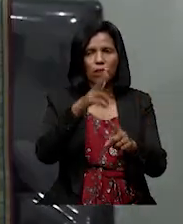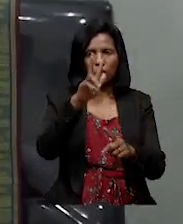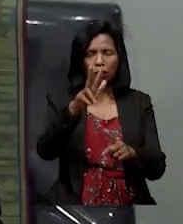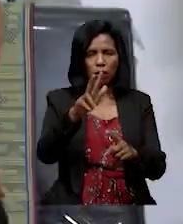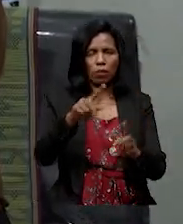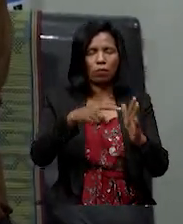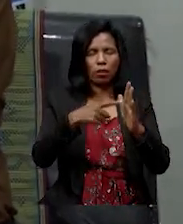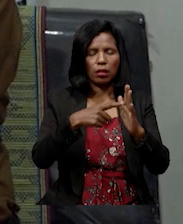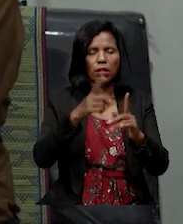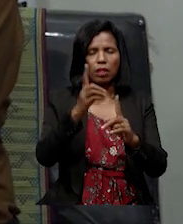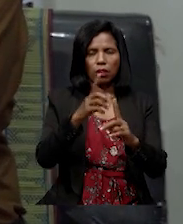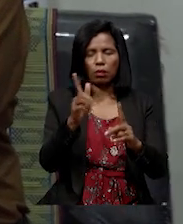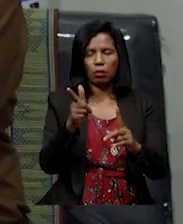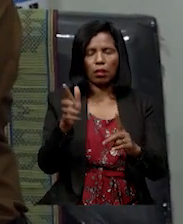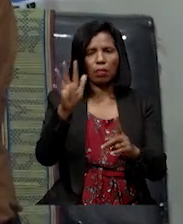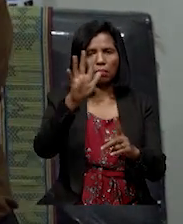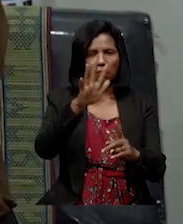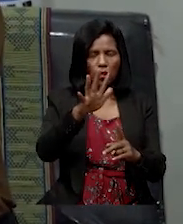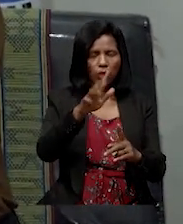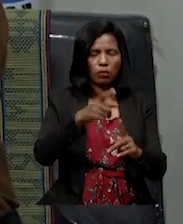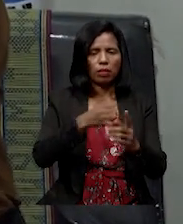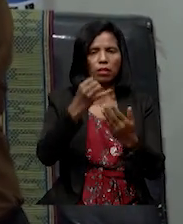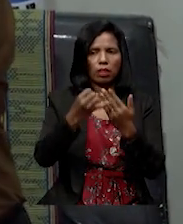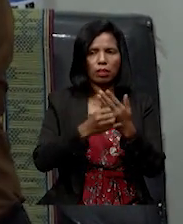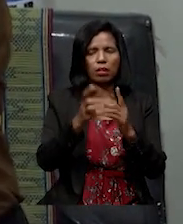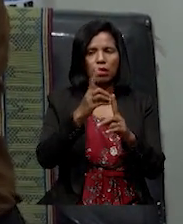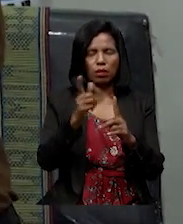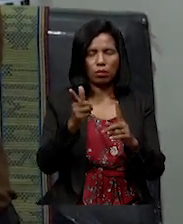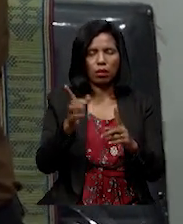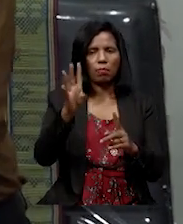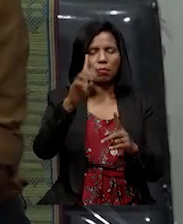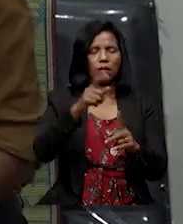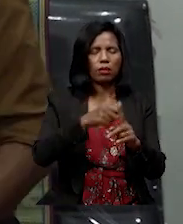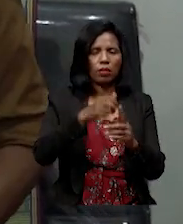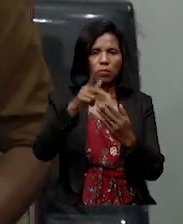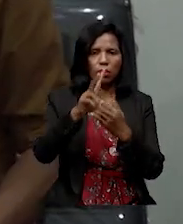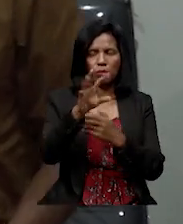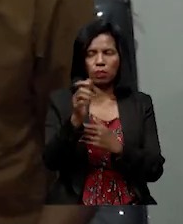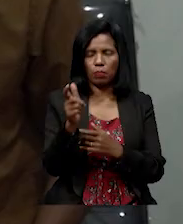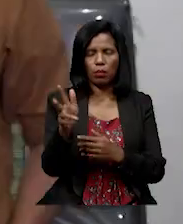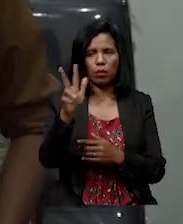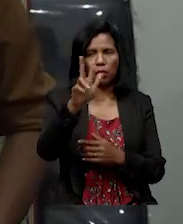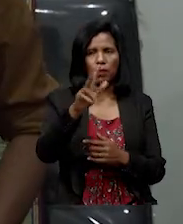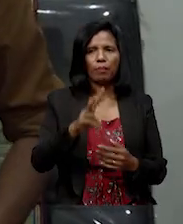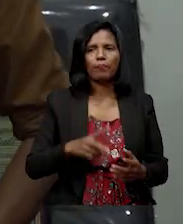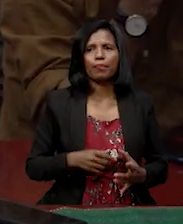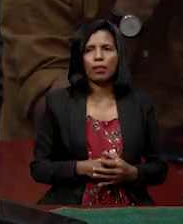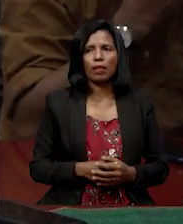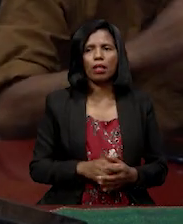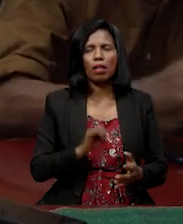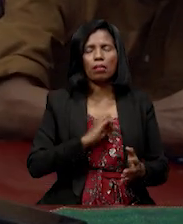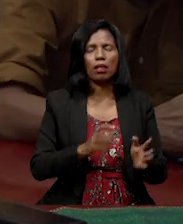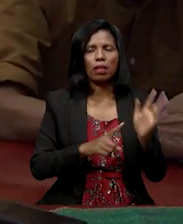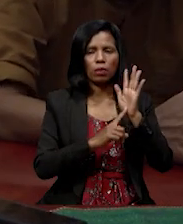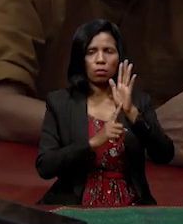hahu silorong ronu resinghat fulan janeiro tolorong ronu resinghat fulan abril ring ruar wanu resin rua. Au kakaraka hatoba publiku